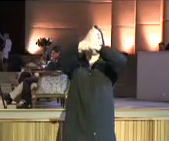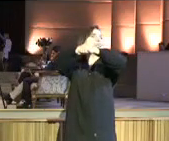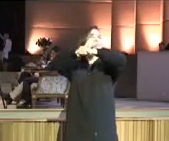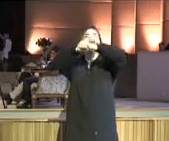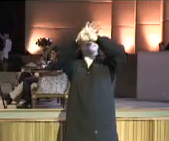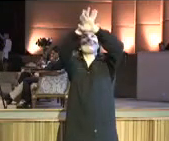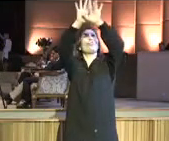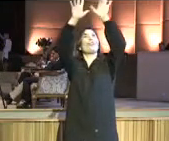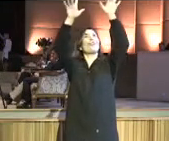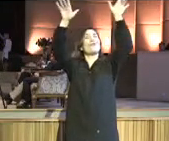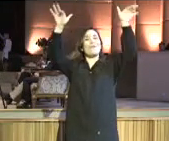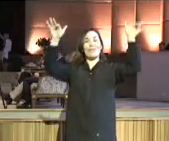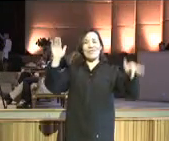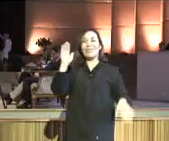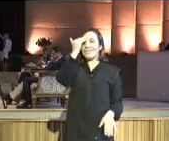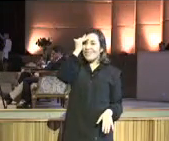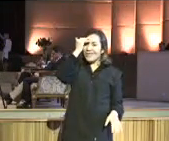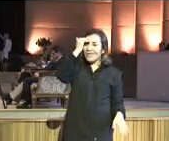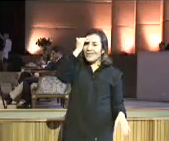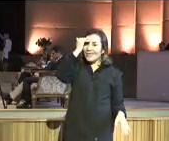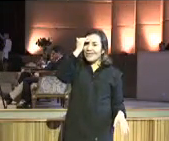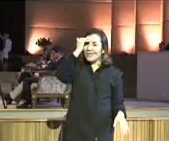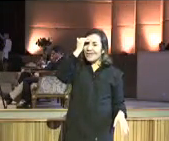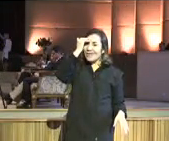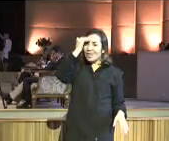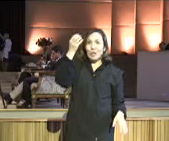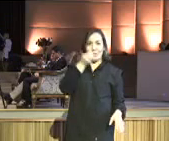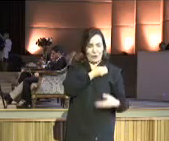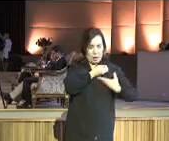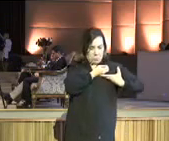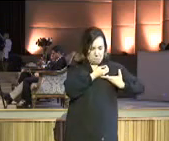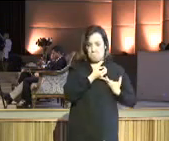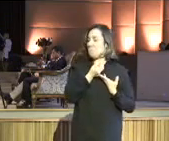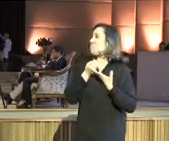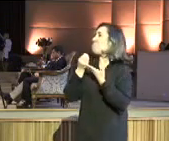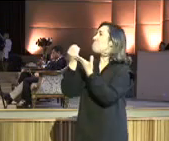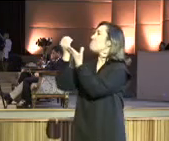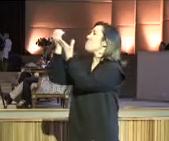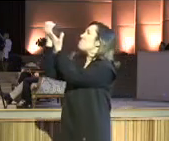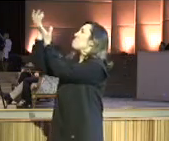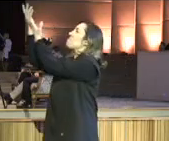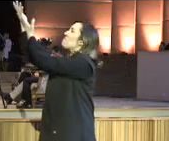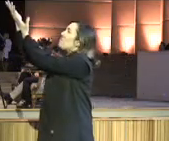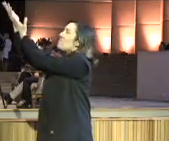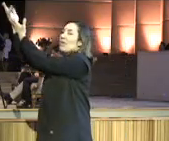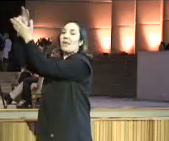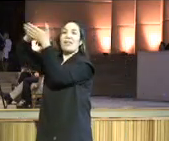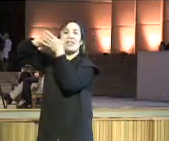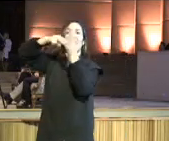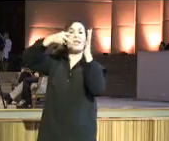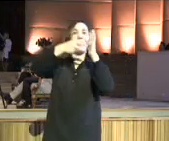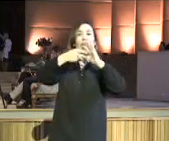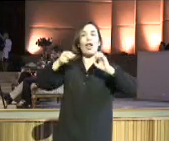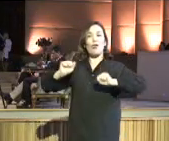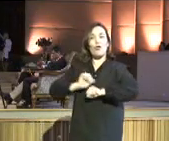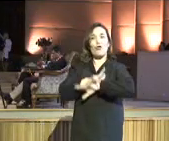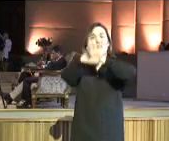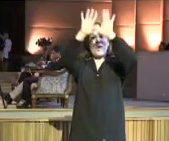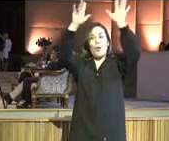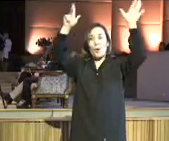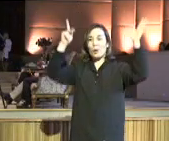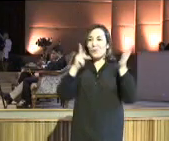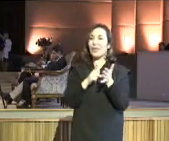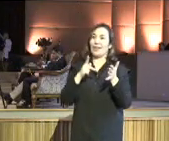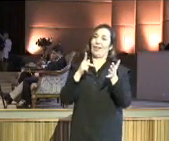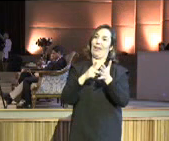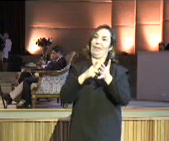e honrá-lo com a nossa vida é a verdadeira glória. pois de alguma maneira, quando assim